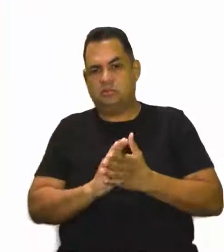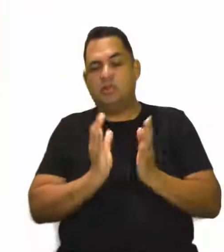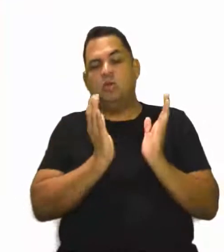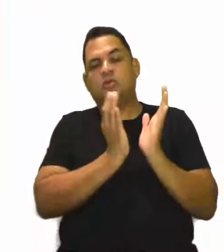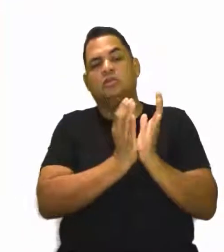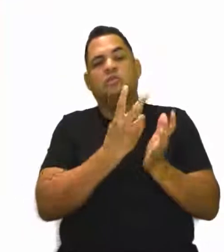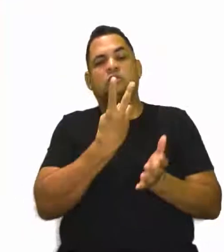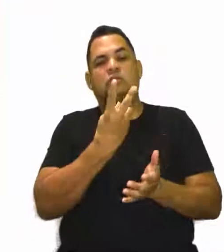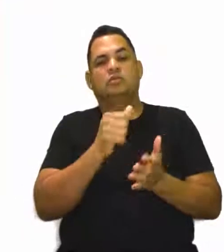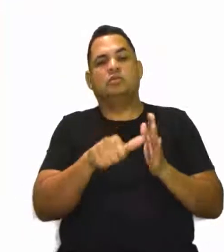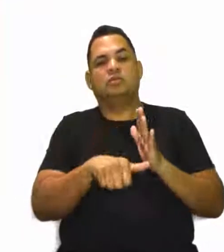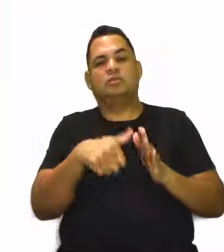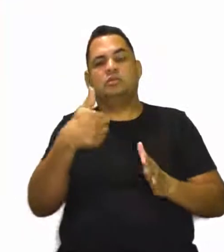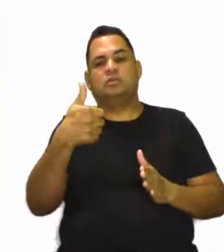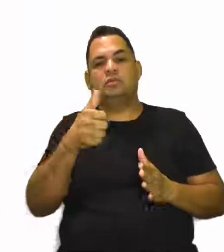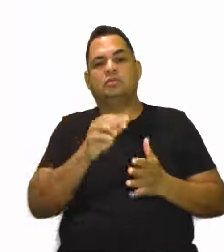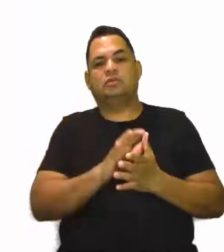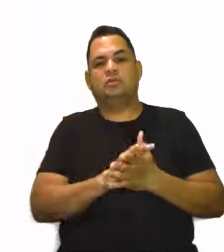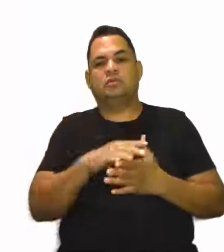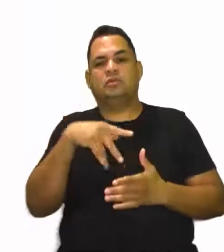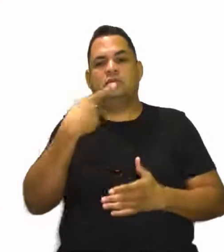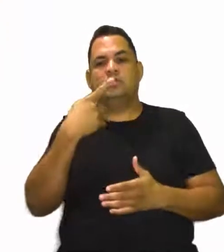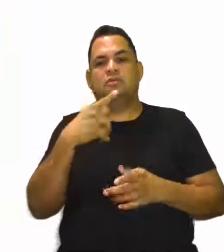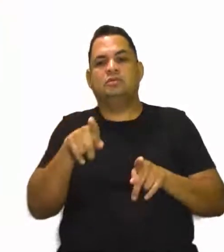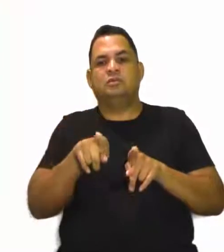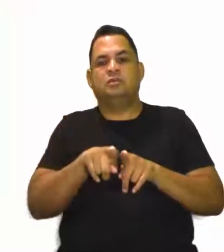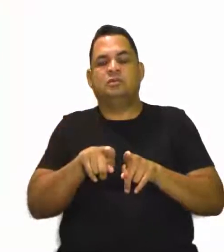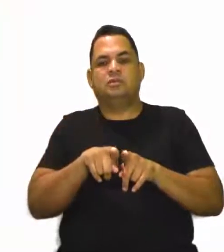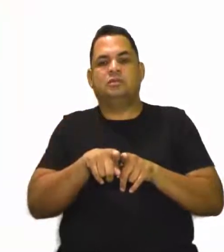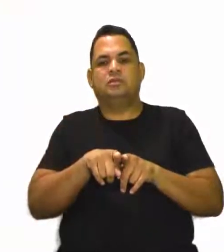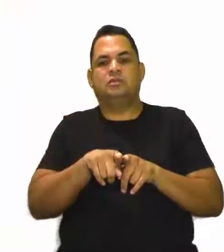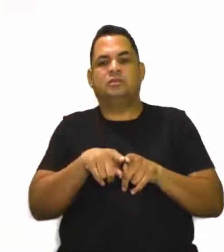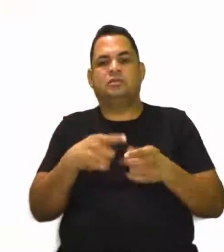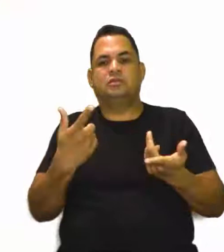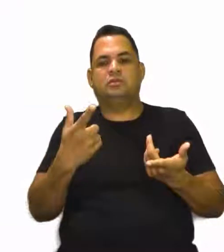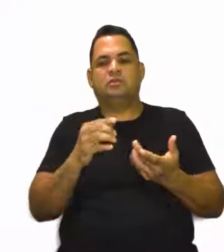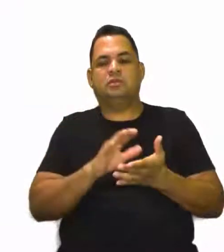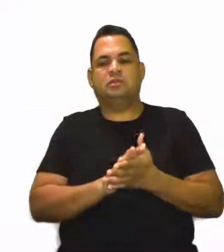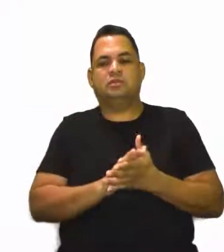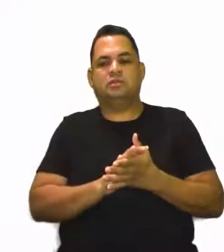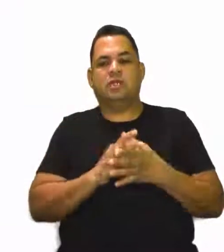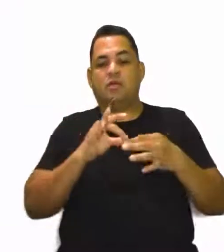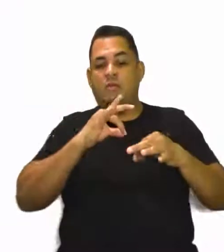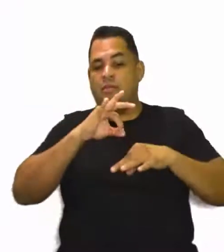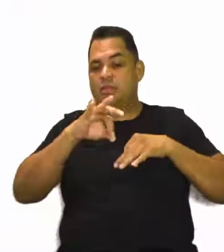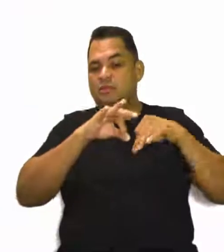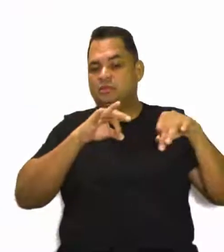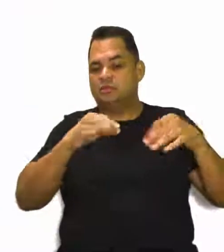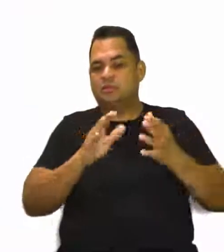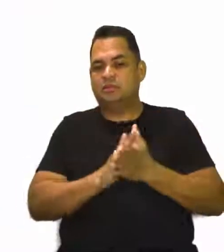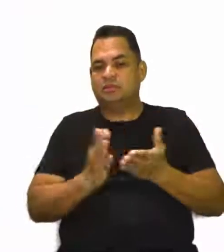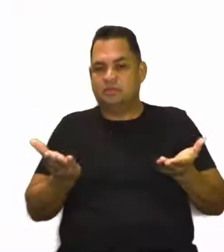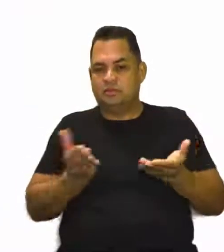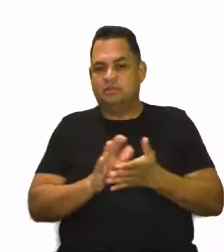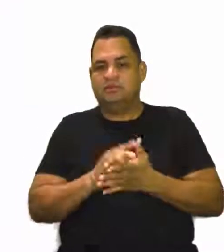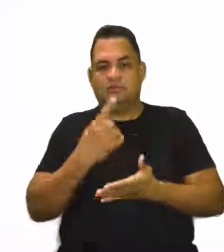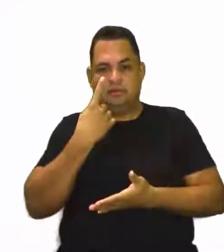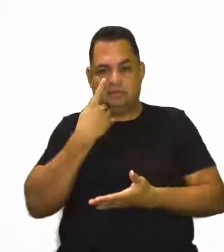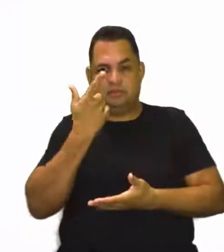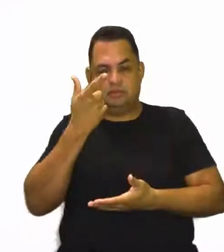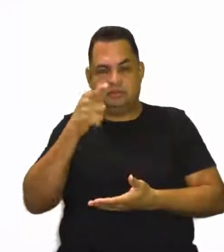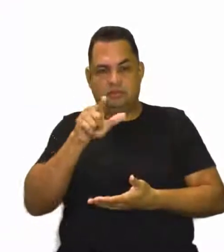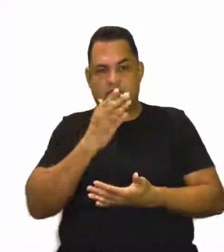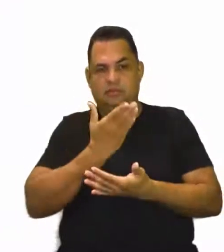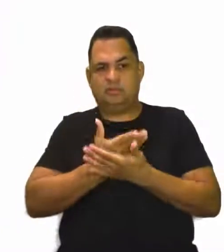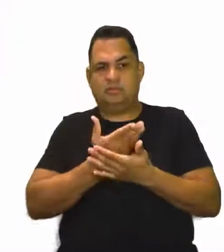2. Falamos dela também na revisão, então você vai ganhar um brinde aqui, vai ver novamente essa aula, se